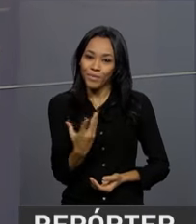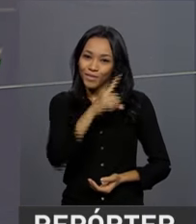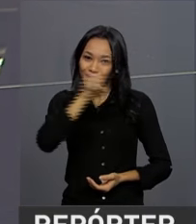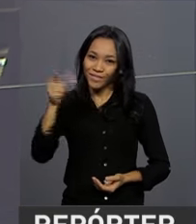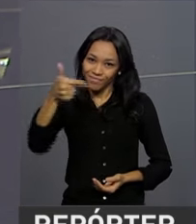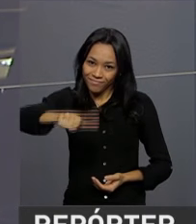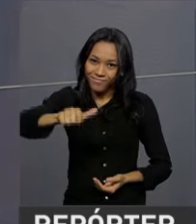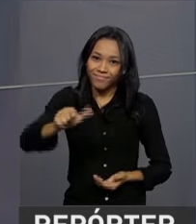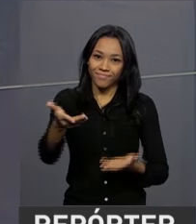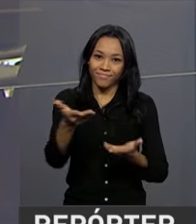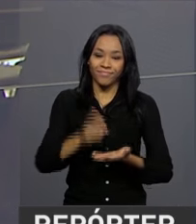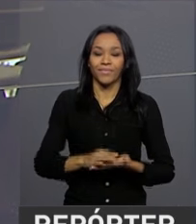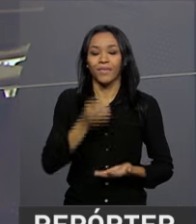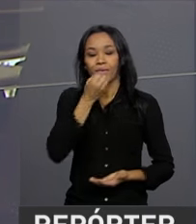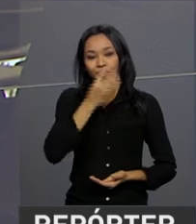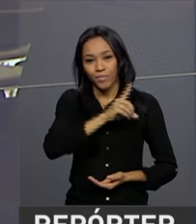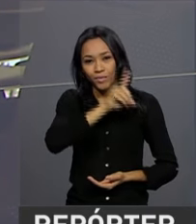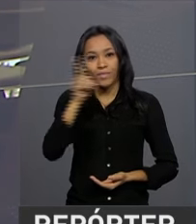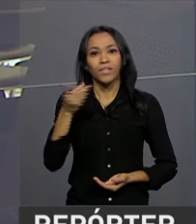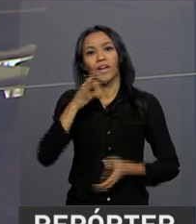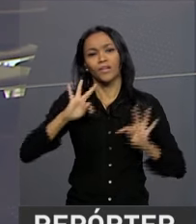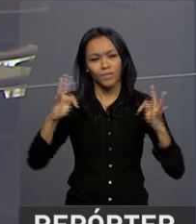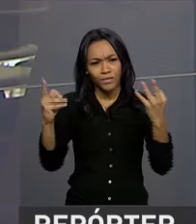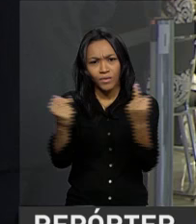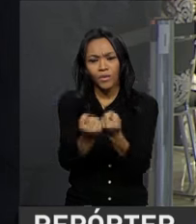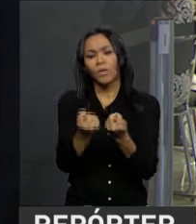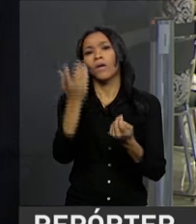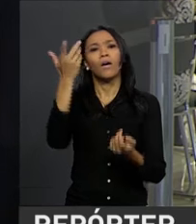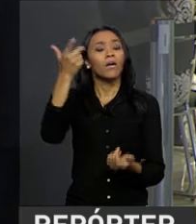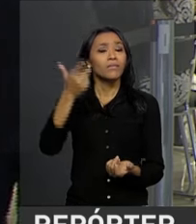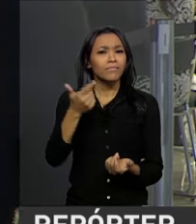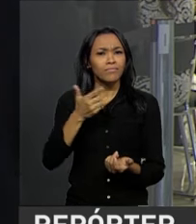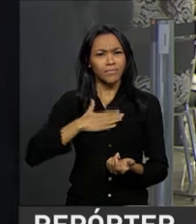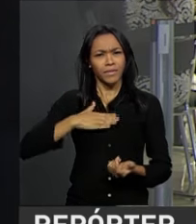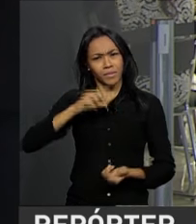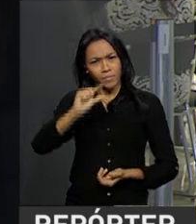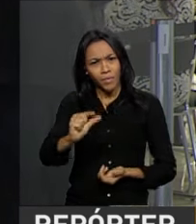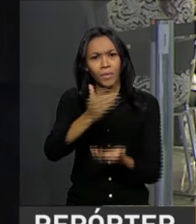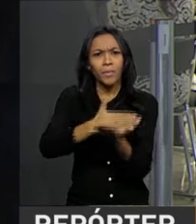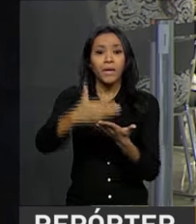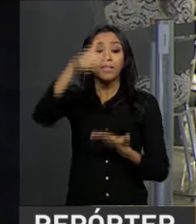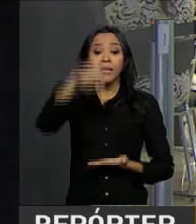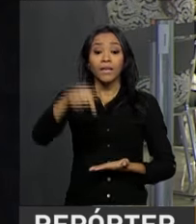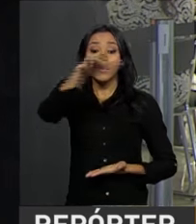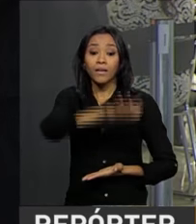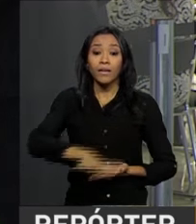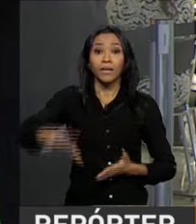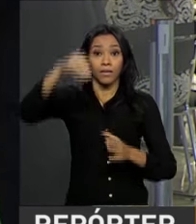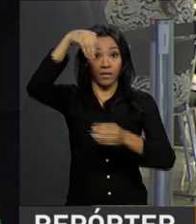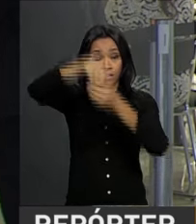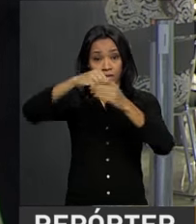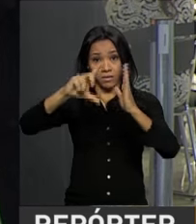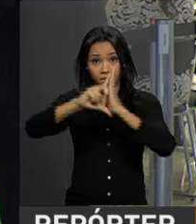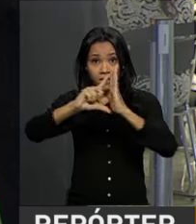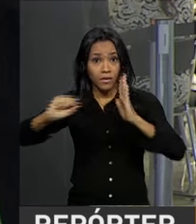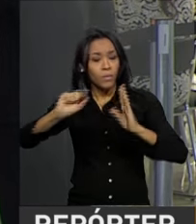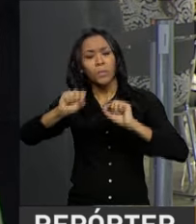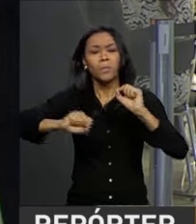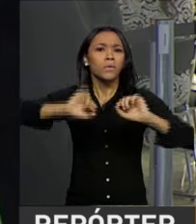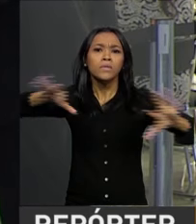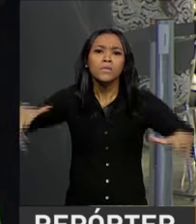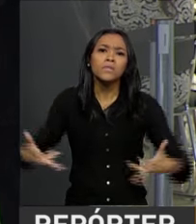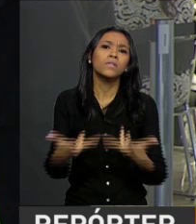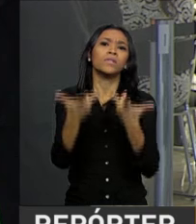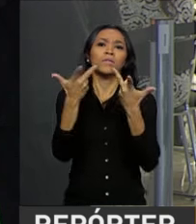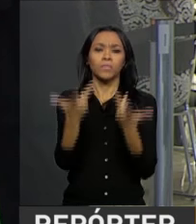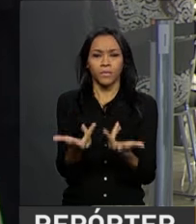uma vez. Bom dia, Jaime. Bom dia a todos. Começa em mais alguns instantes aqui no Salão Leste do Palácio do Planalto a cerimônia que o